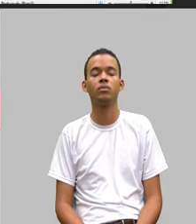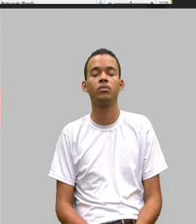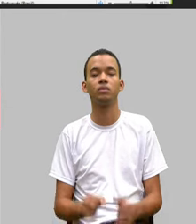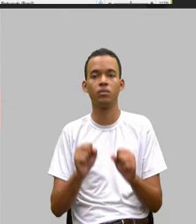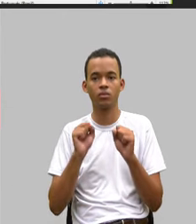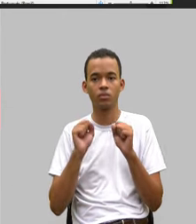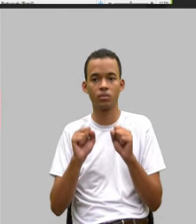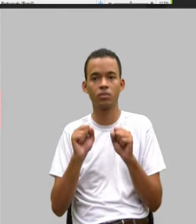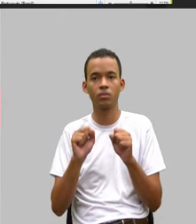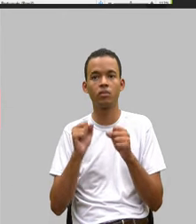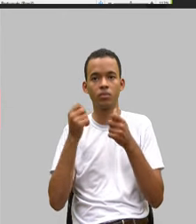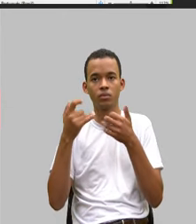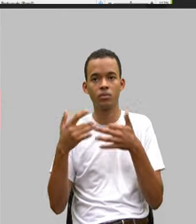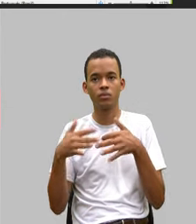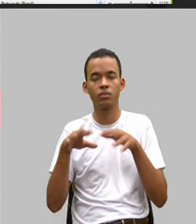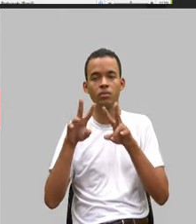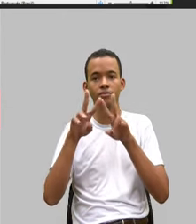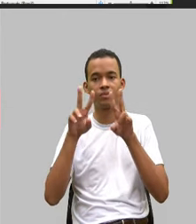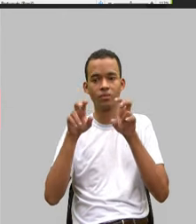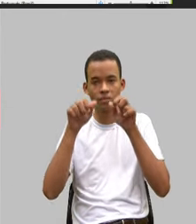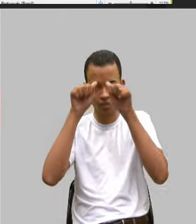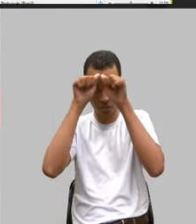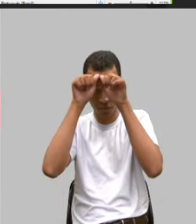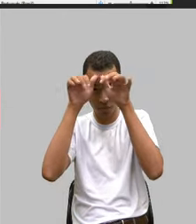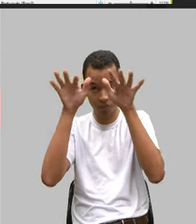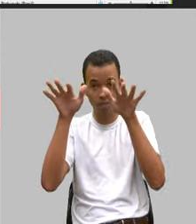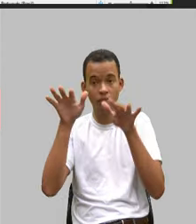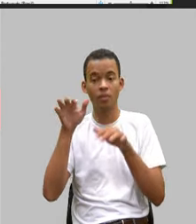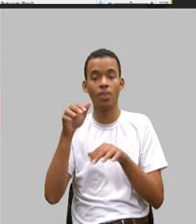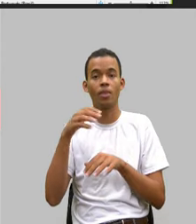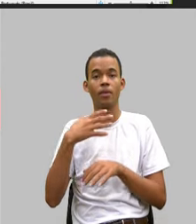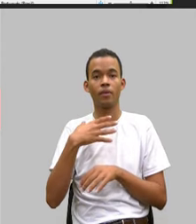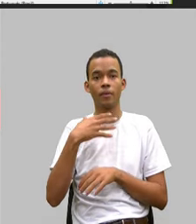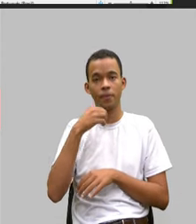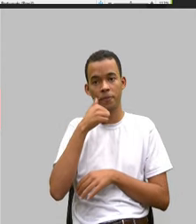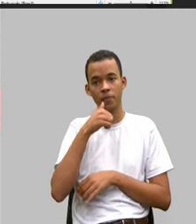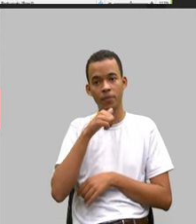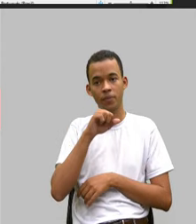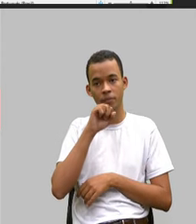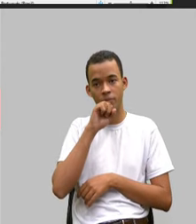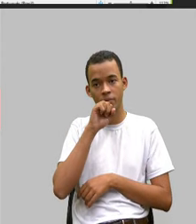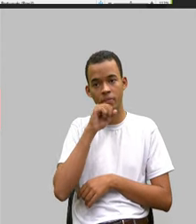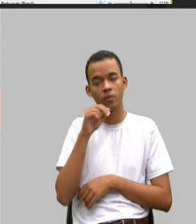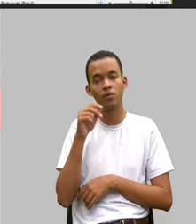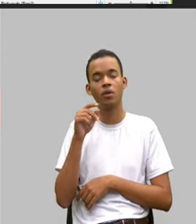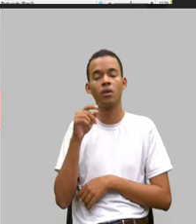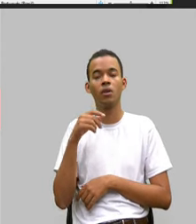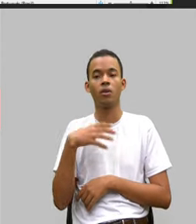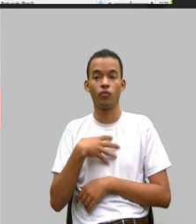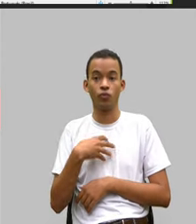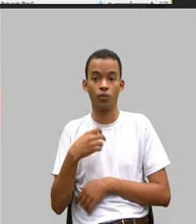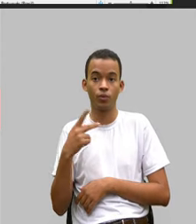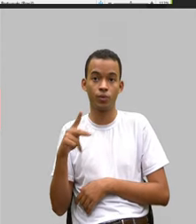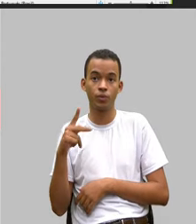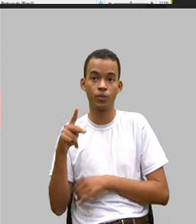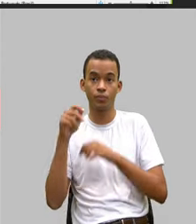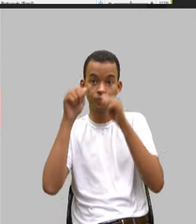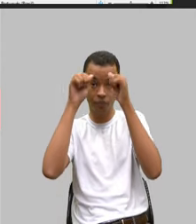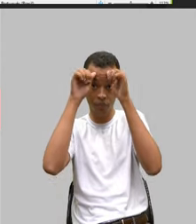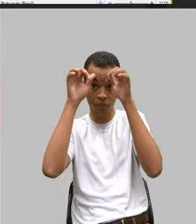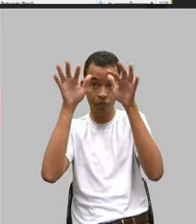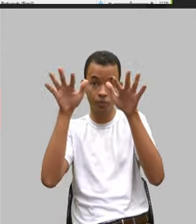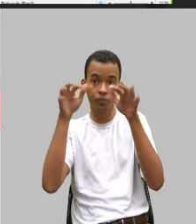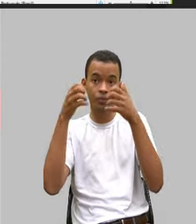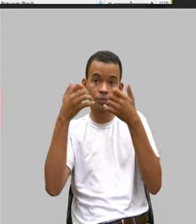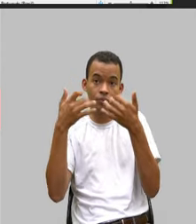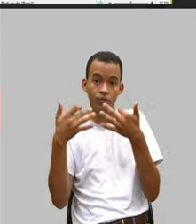esse é uma mãe atípica tá então ela vai falar um pouquinho da das condições do